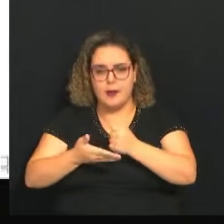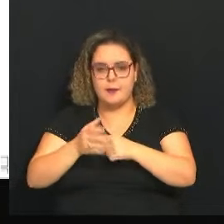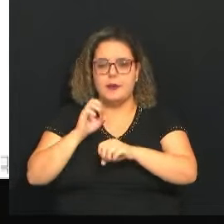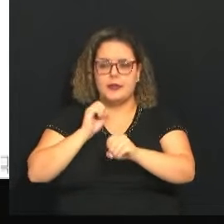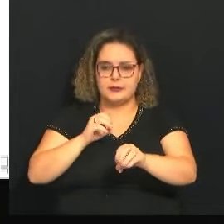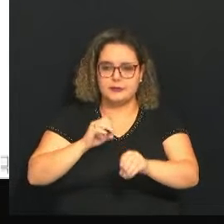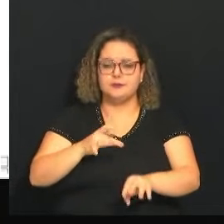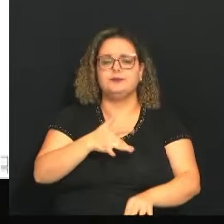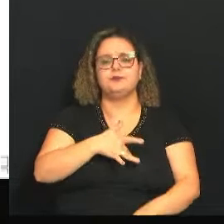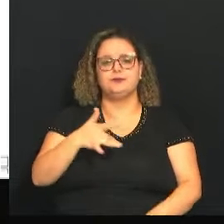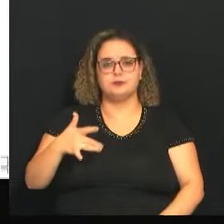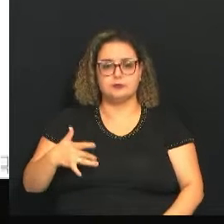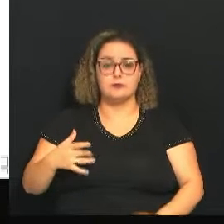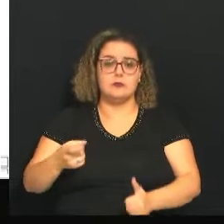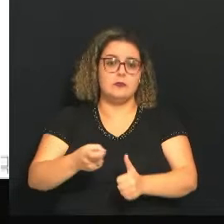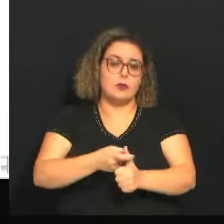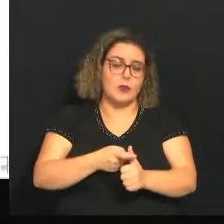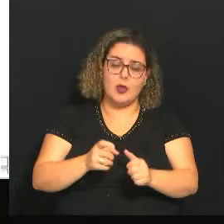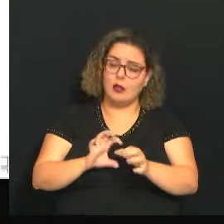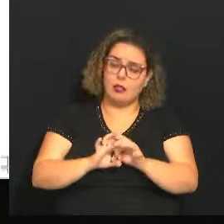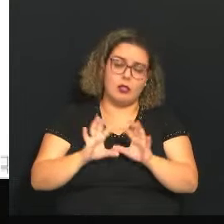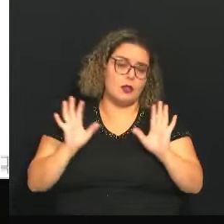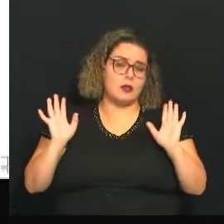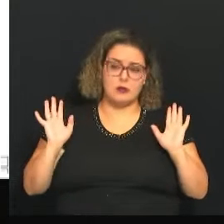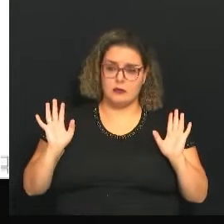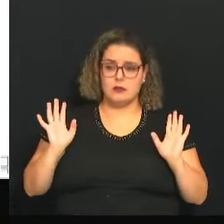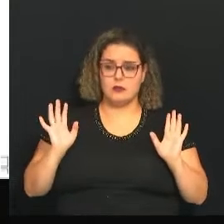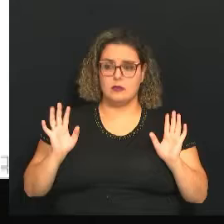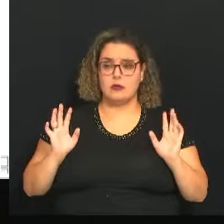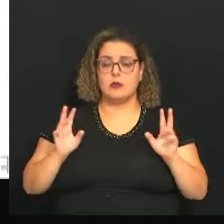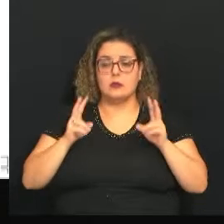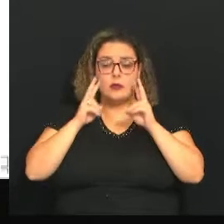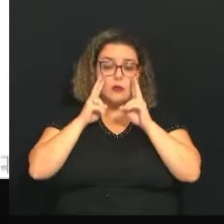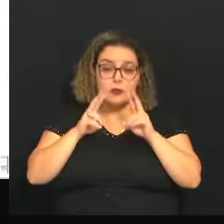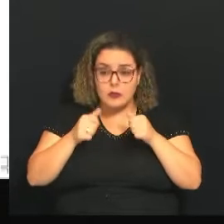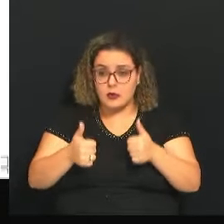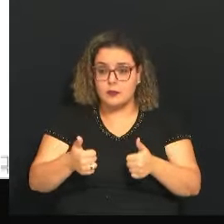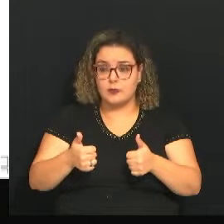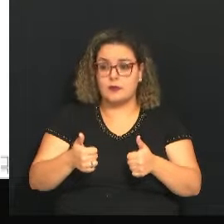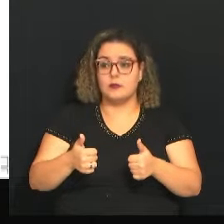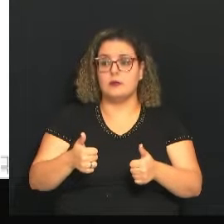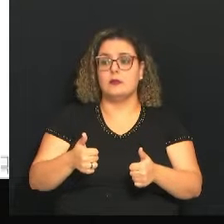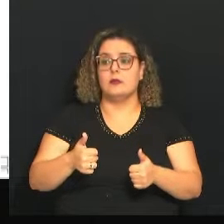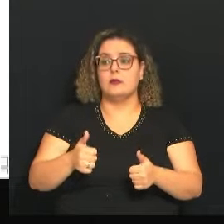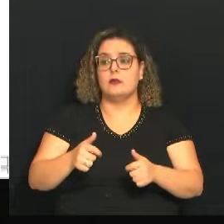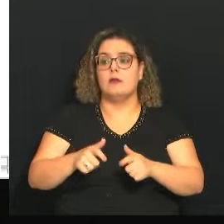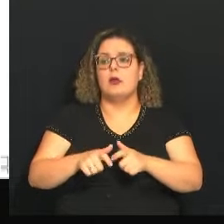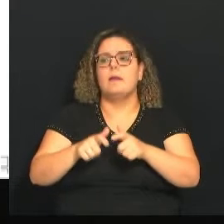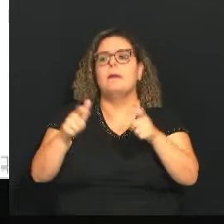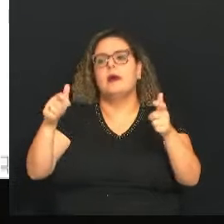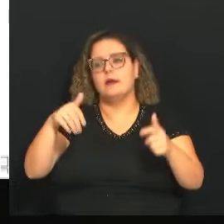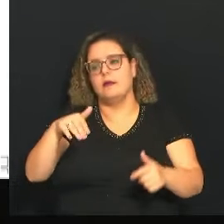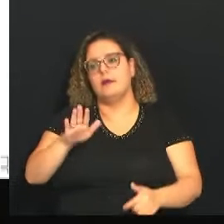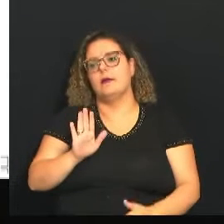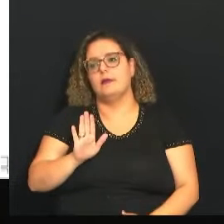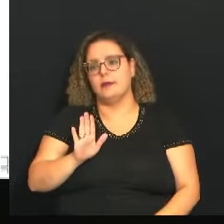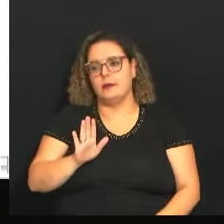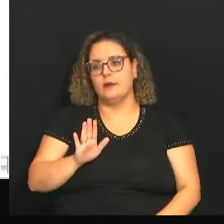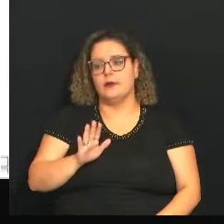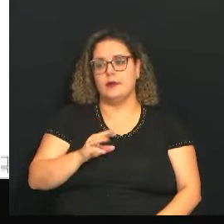com dívida, ela está livre. Né? Então, vamos ver se está tudo bem com ela. E aí é maior ainda, né? De